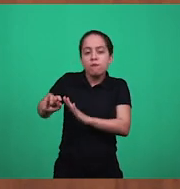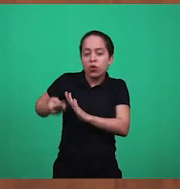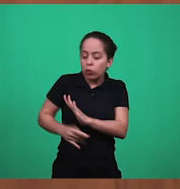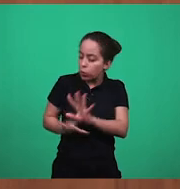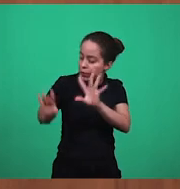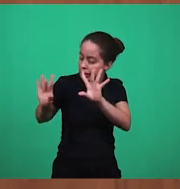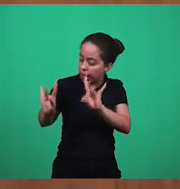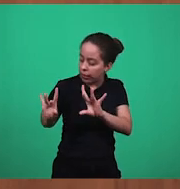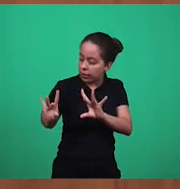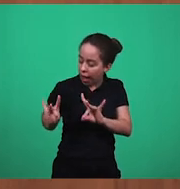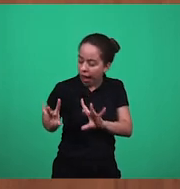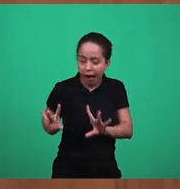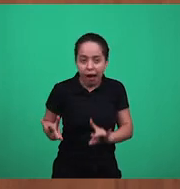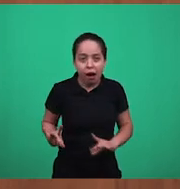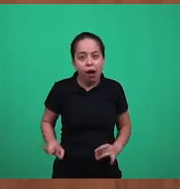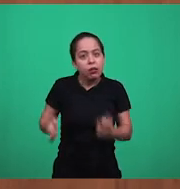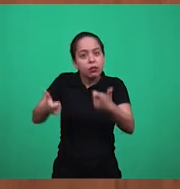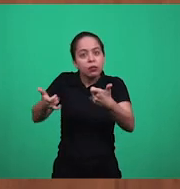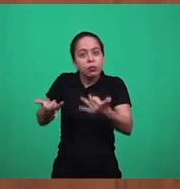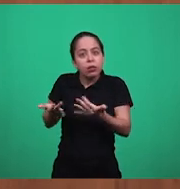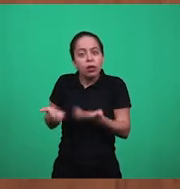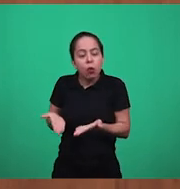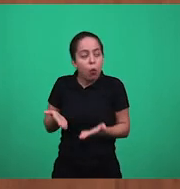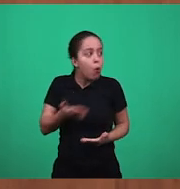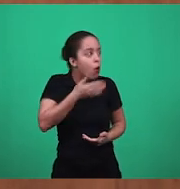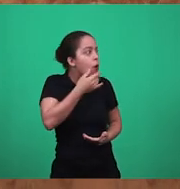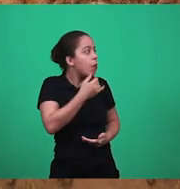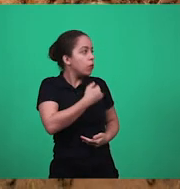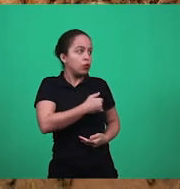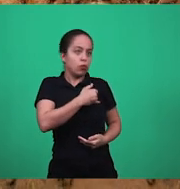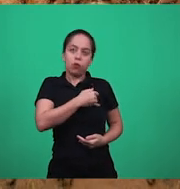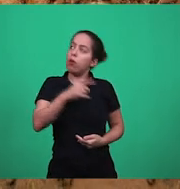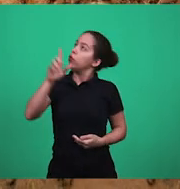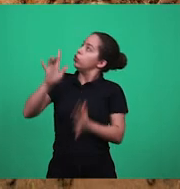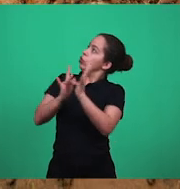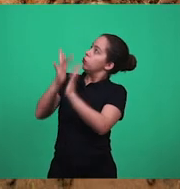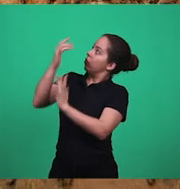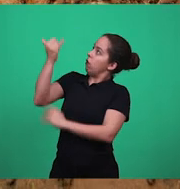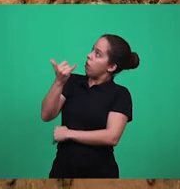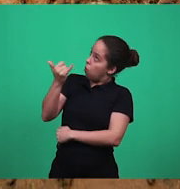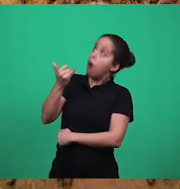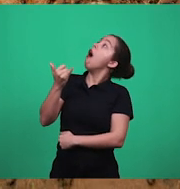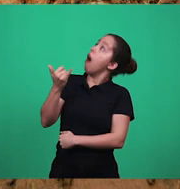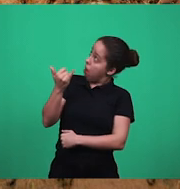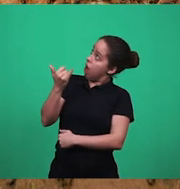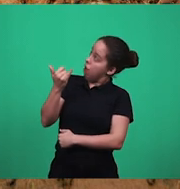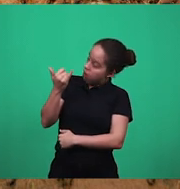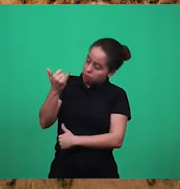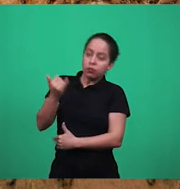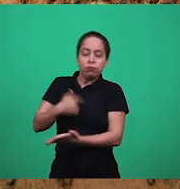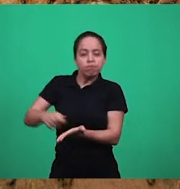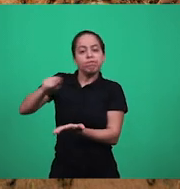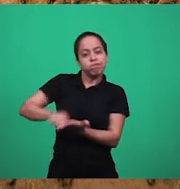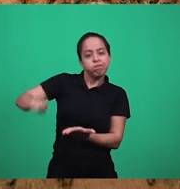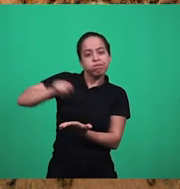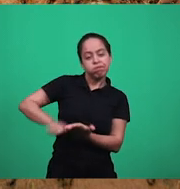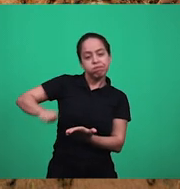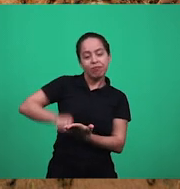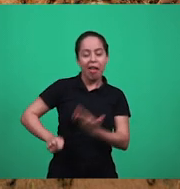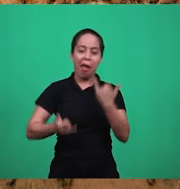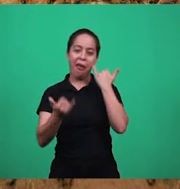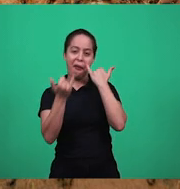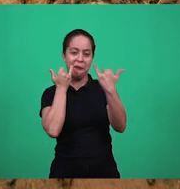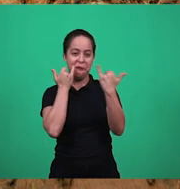João. E João escreveu tudo e registrou as informações que hoje estão contidas no livro